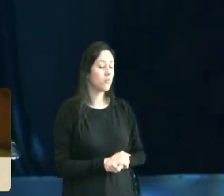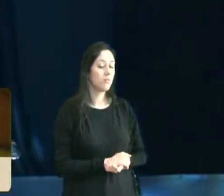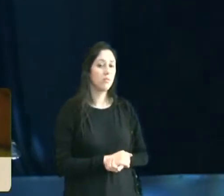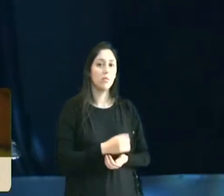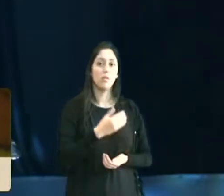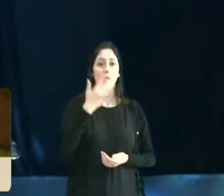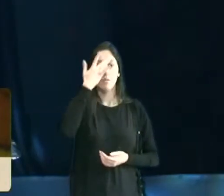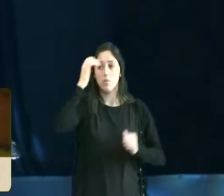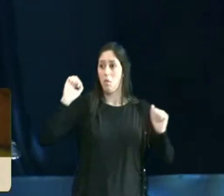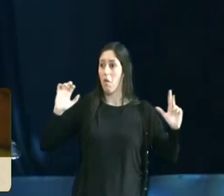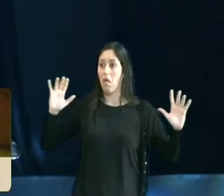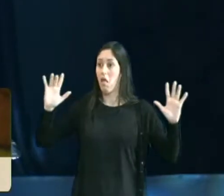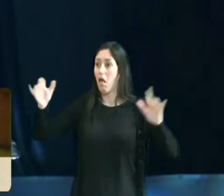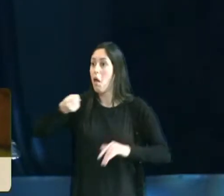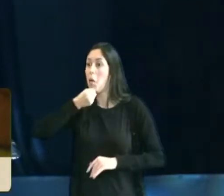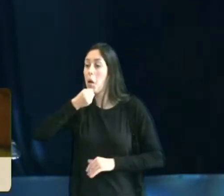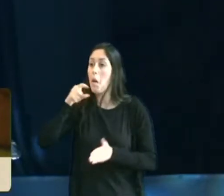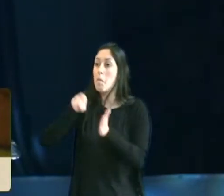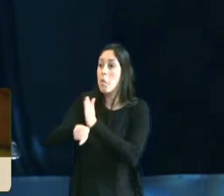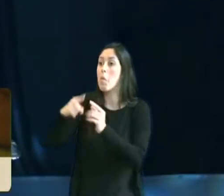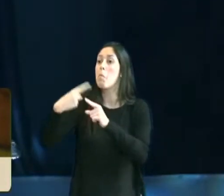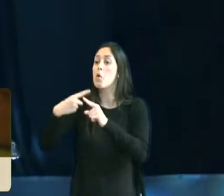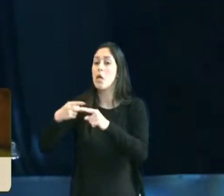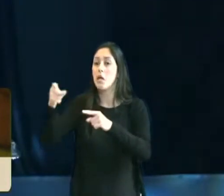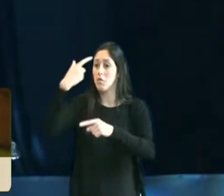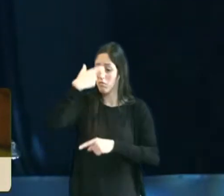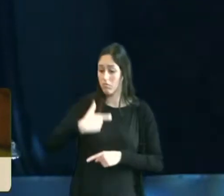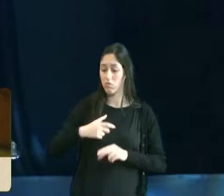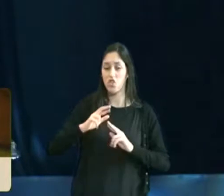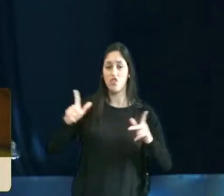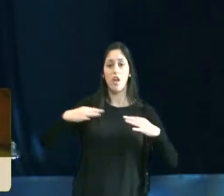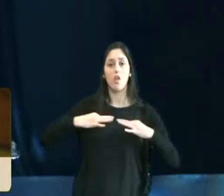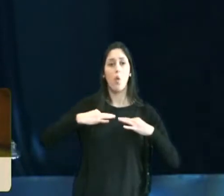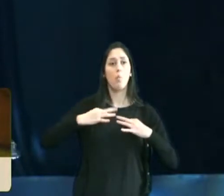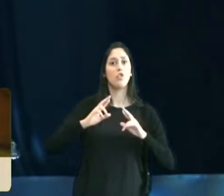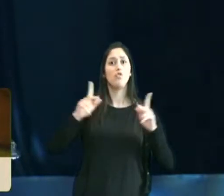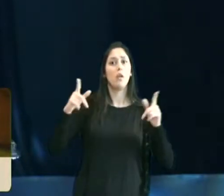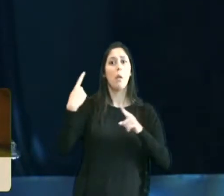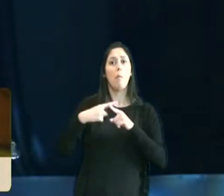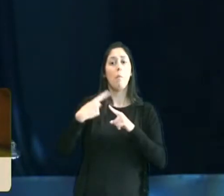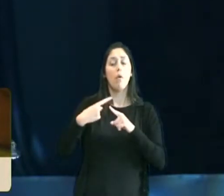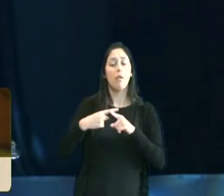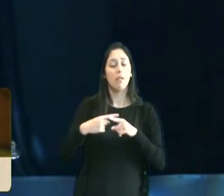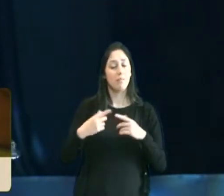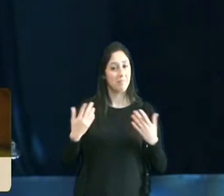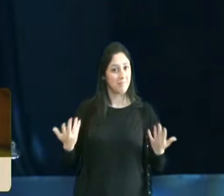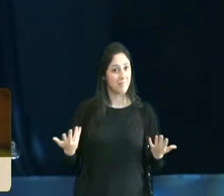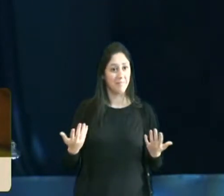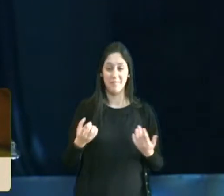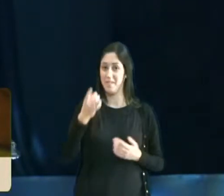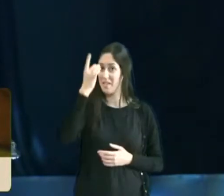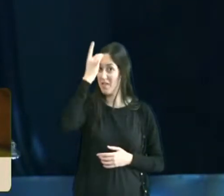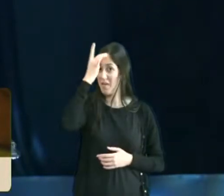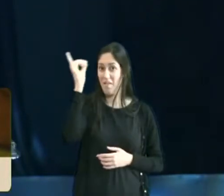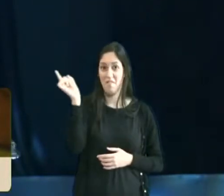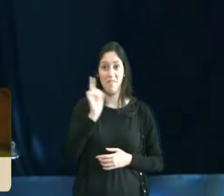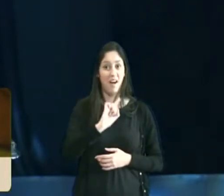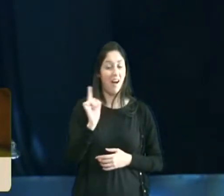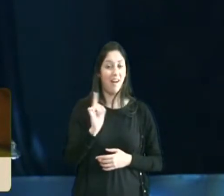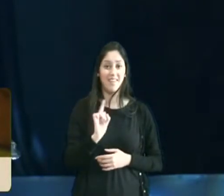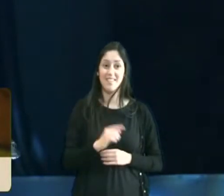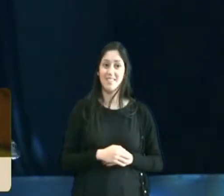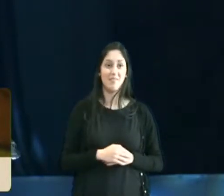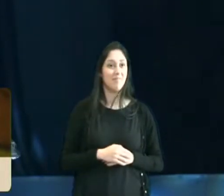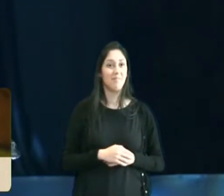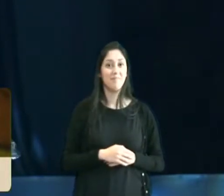mal. E eu fiquei pensando, sabe, muitas vezes lidar com a multidão não é fácil. Porque